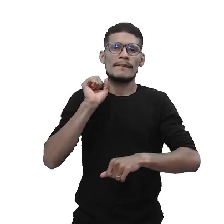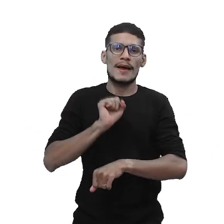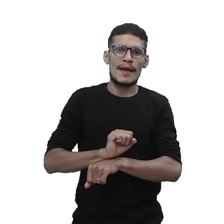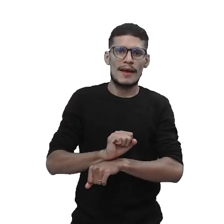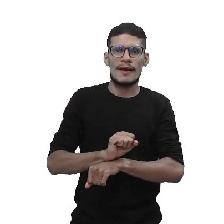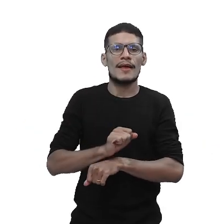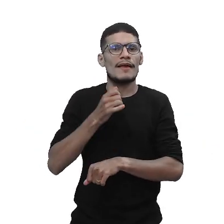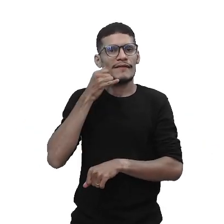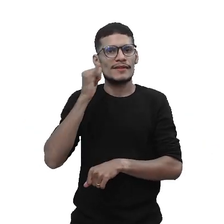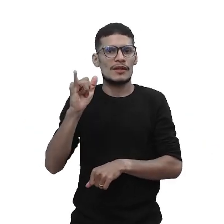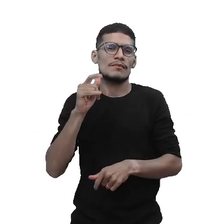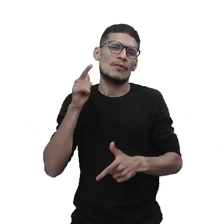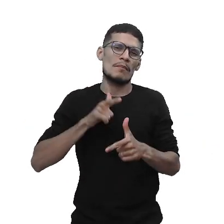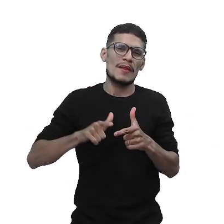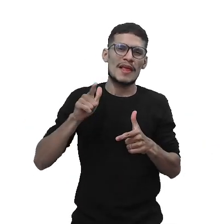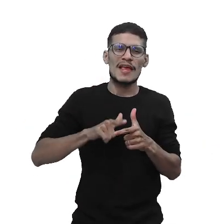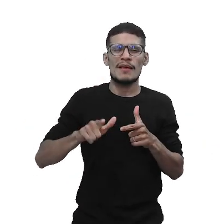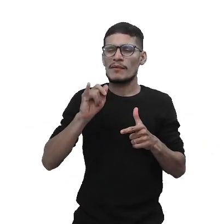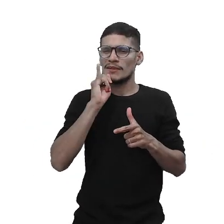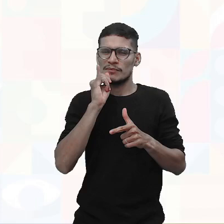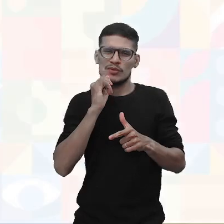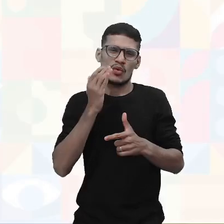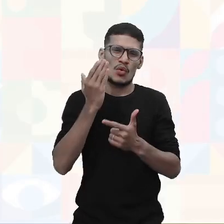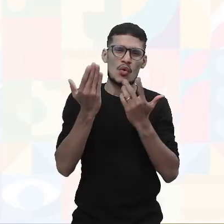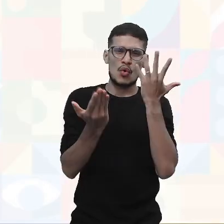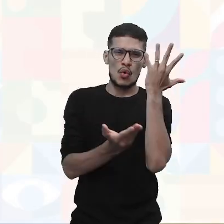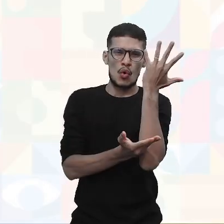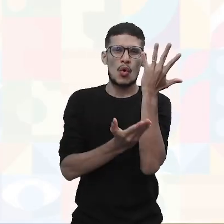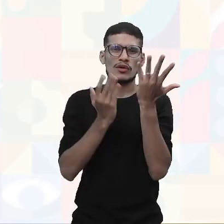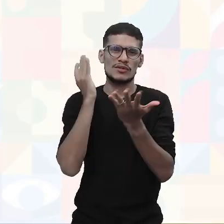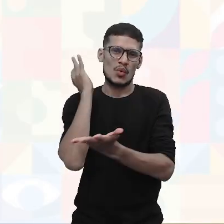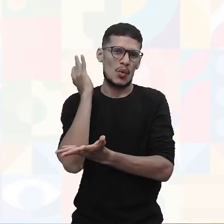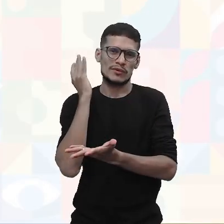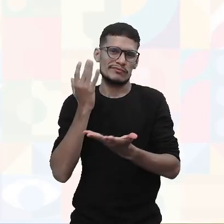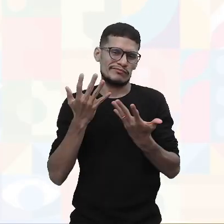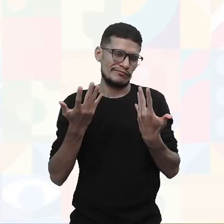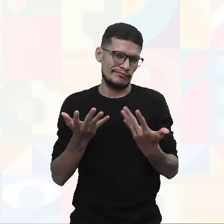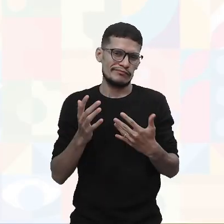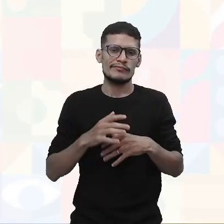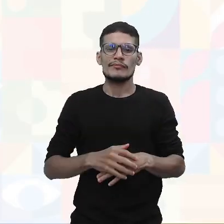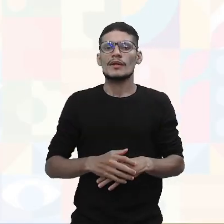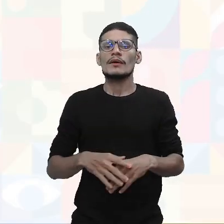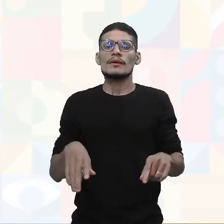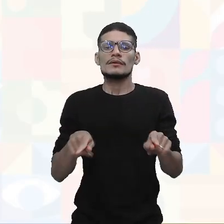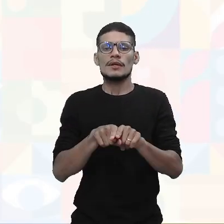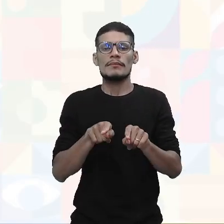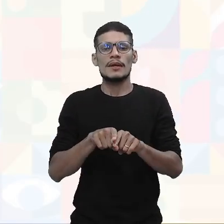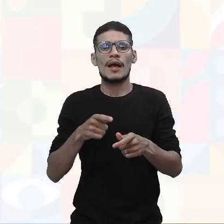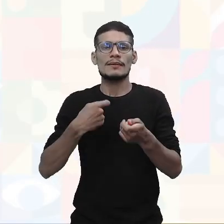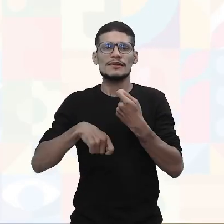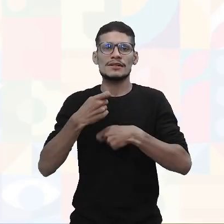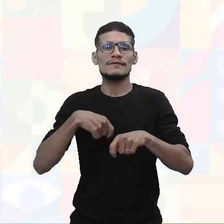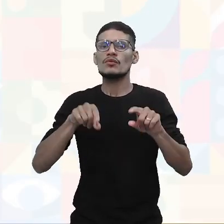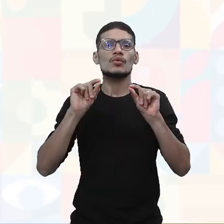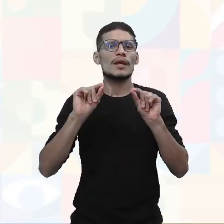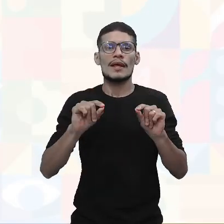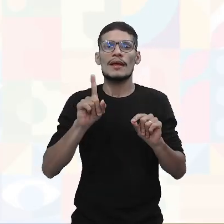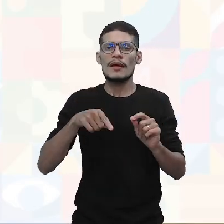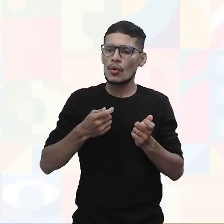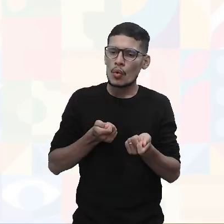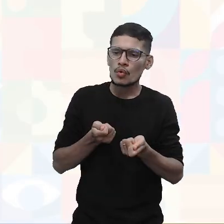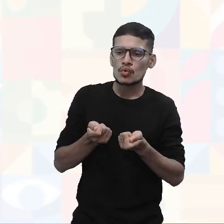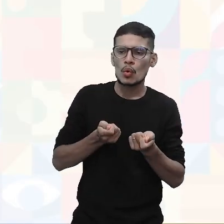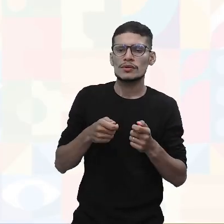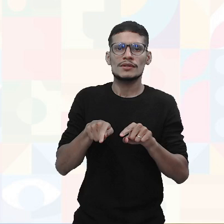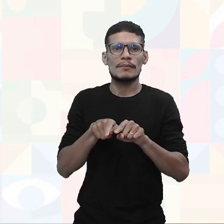né, situações de esmagamento, de cortes e de amputações. Vai ter medidas administrativas, que seria o quê? De controle e